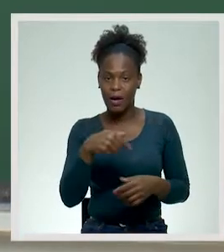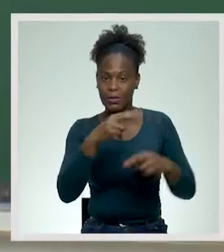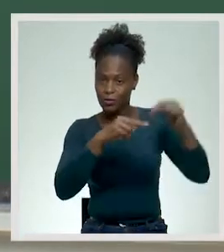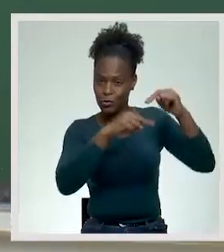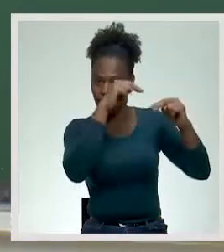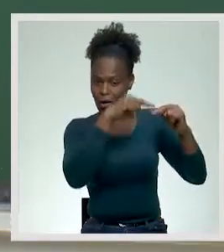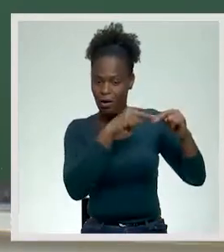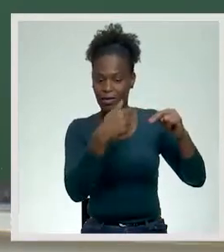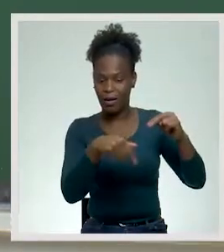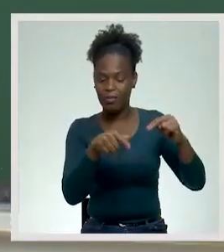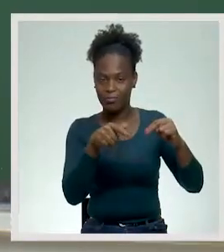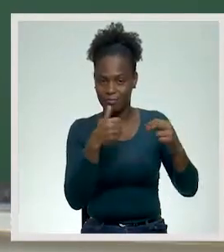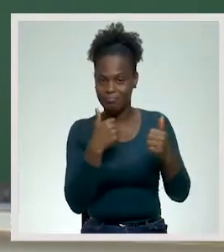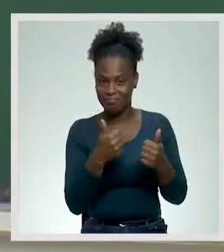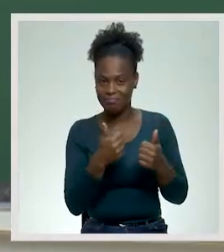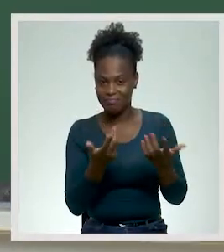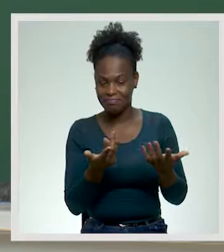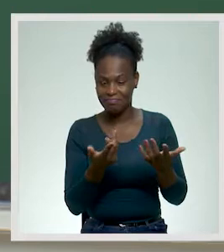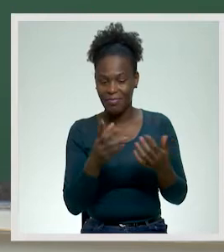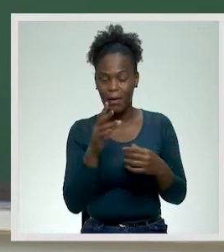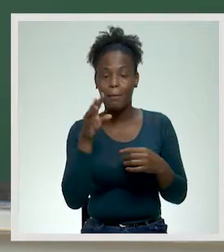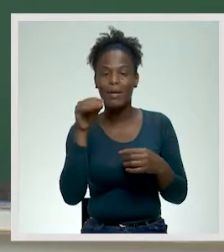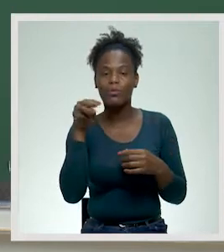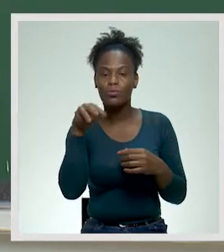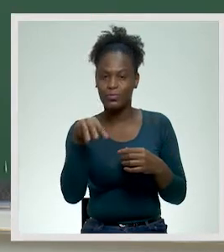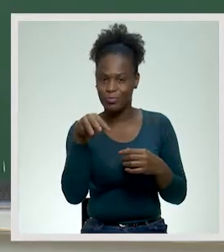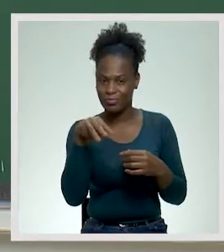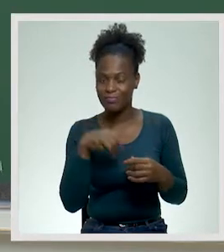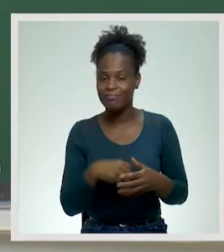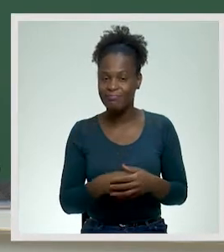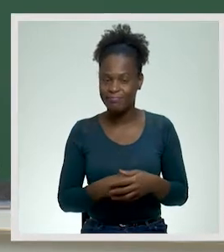escada, certo? De 10 metros.